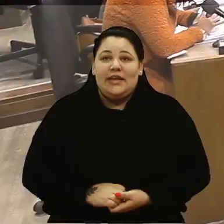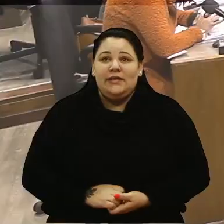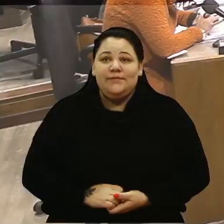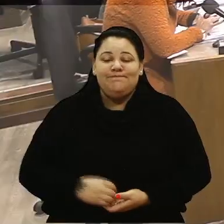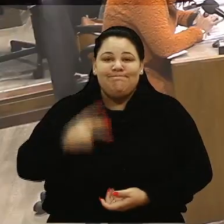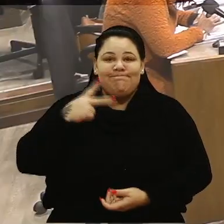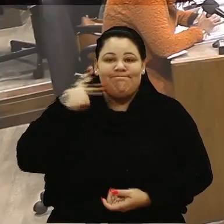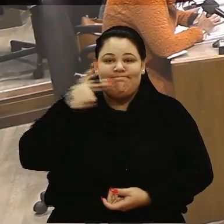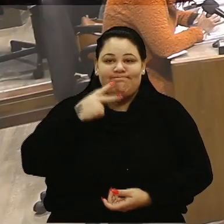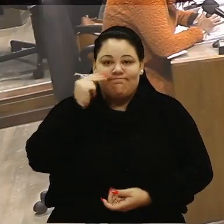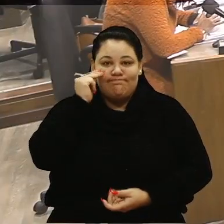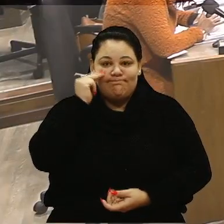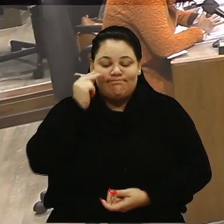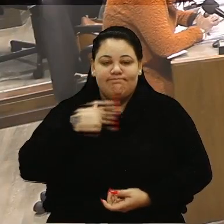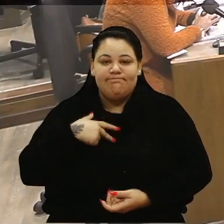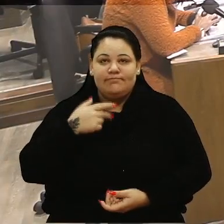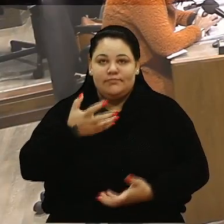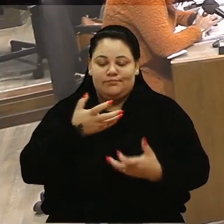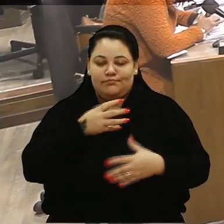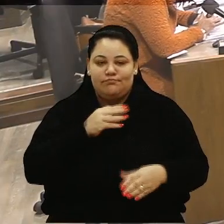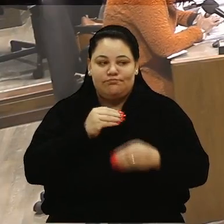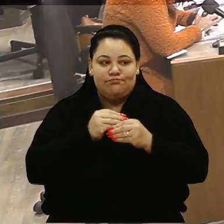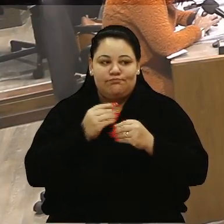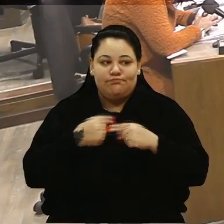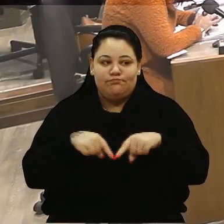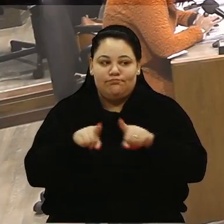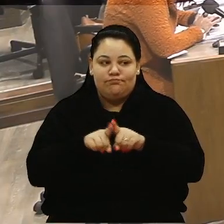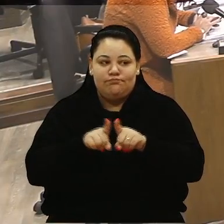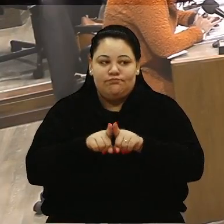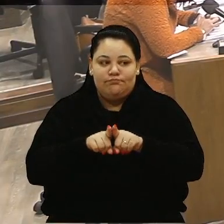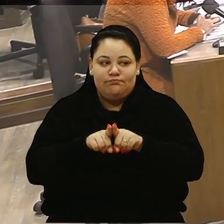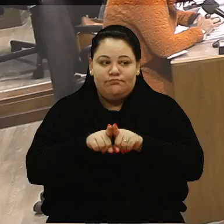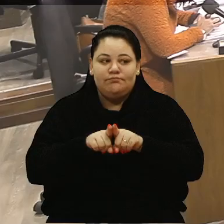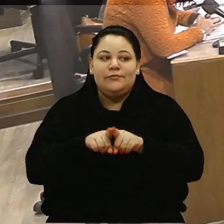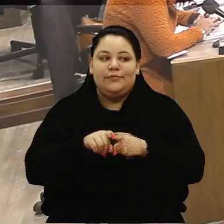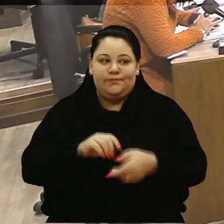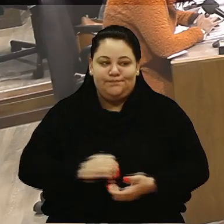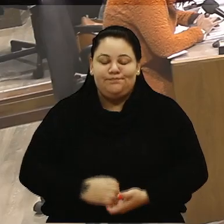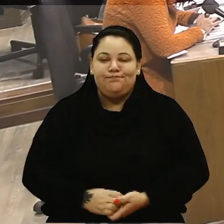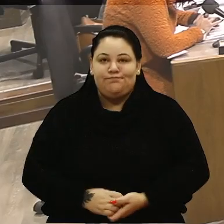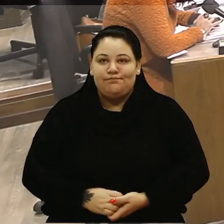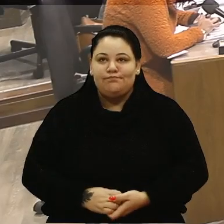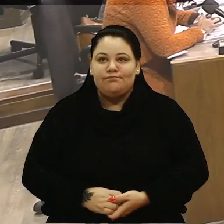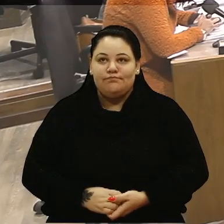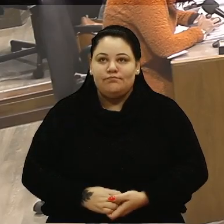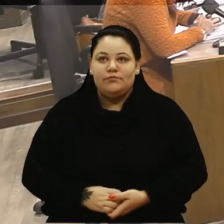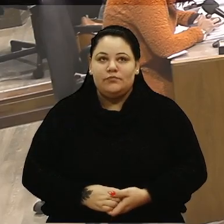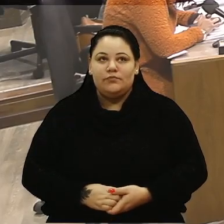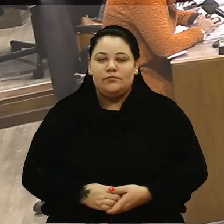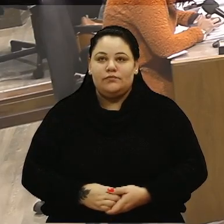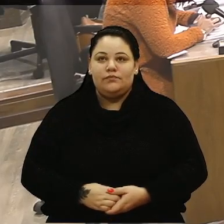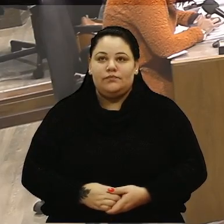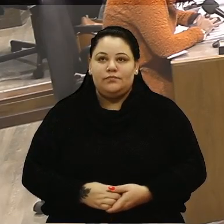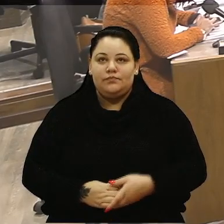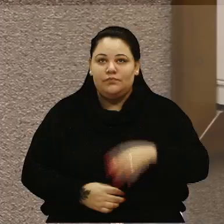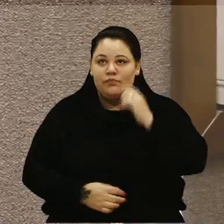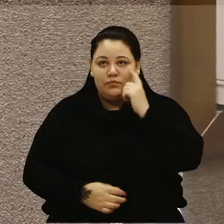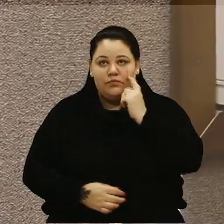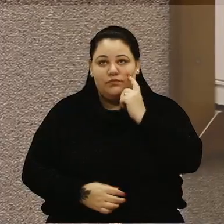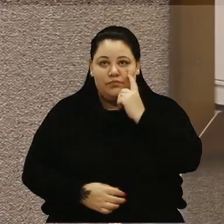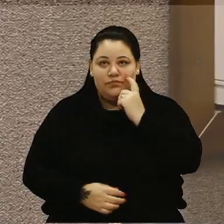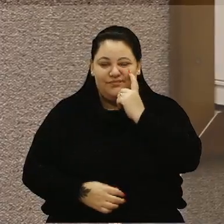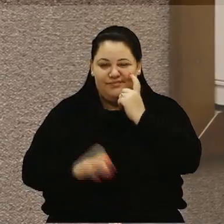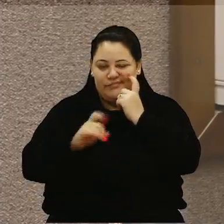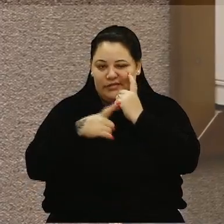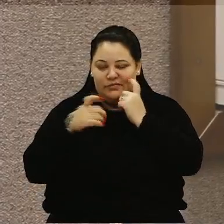me somar à sua homenagem ao querido amigo Raul Carrion, ex-deputado